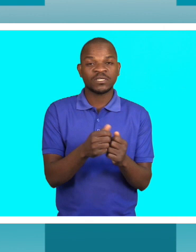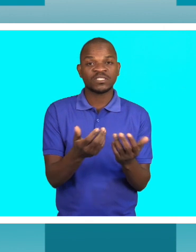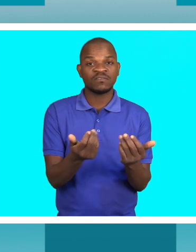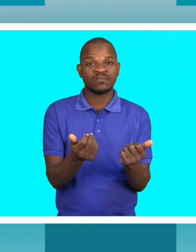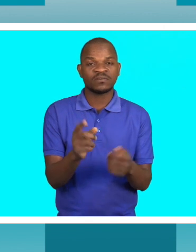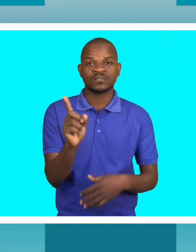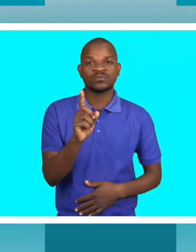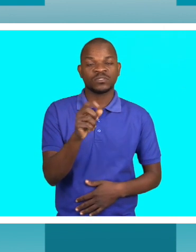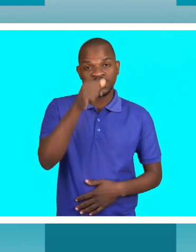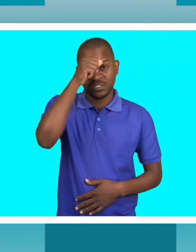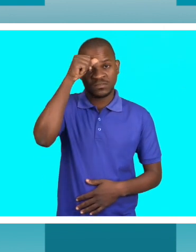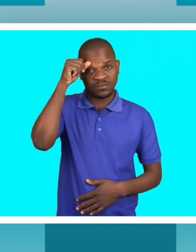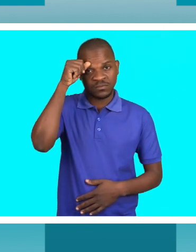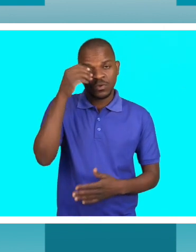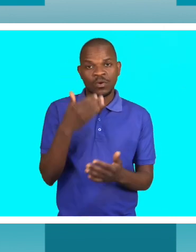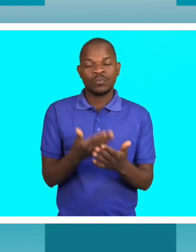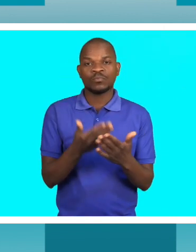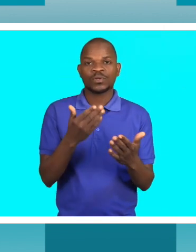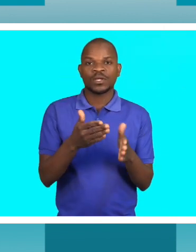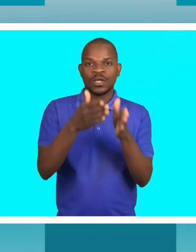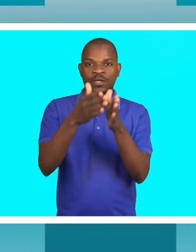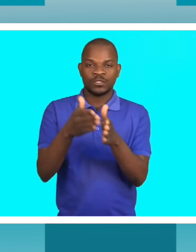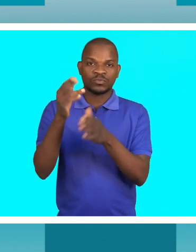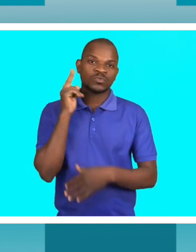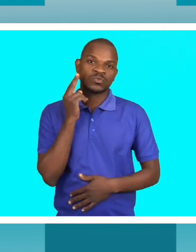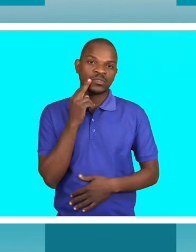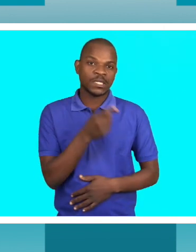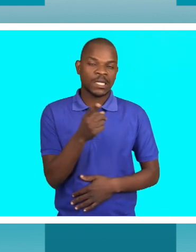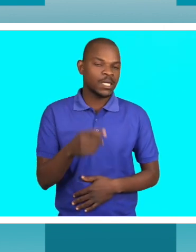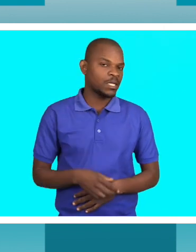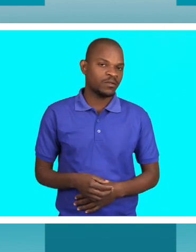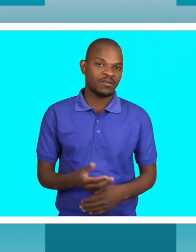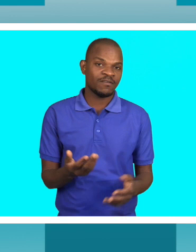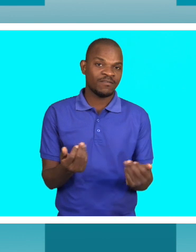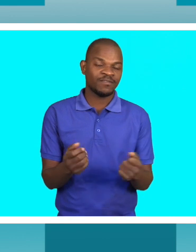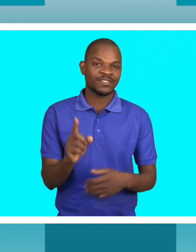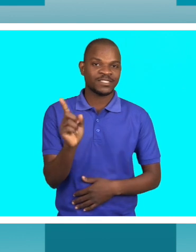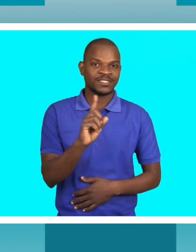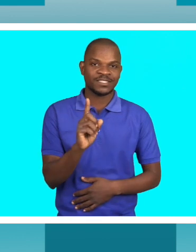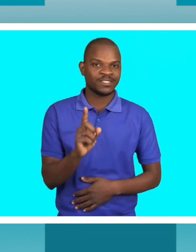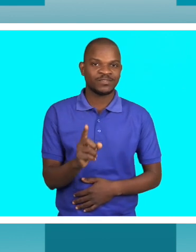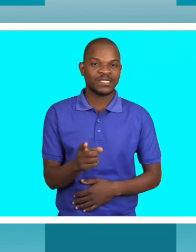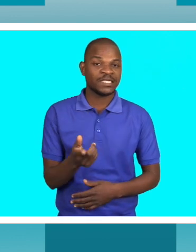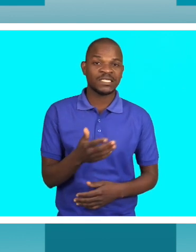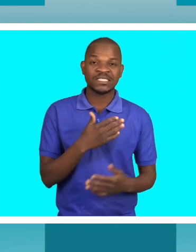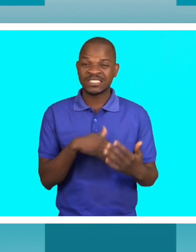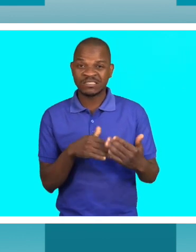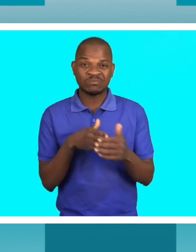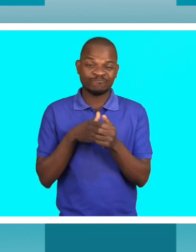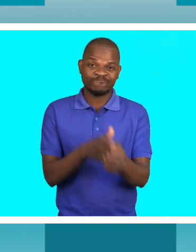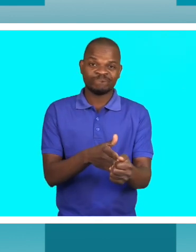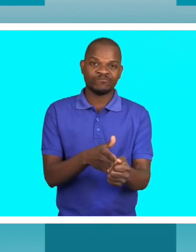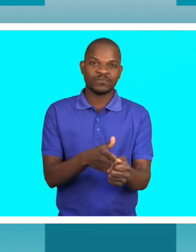especiais. Ao exemplo concreto dos atletas surdos, são muito exigentes, são muito exigentes,